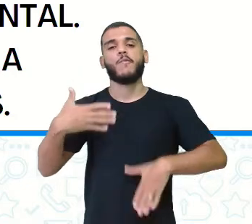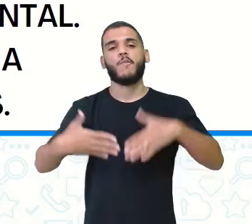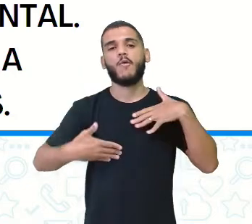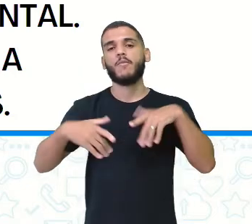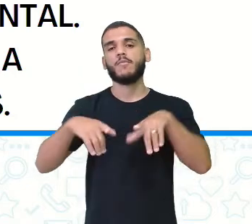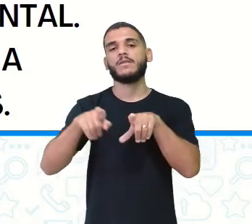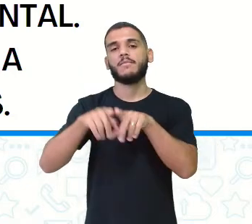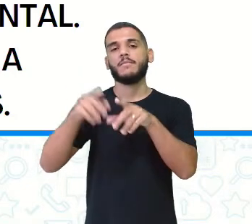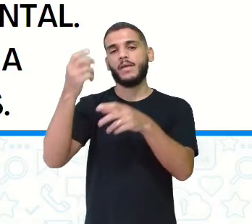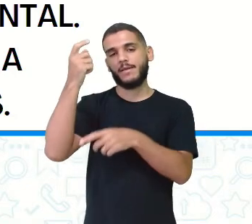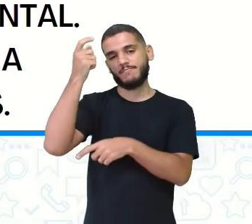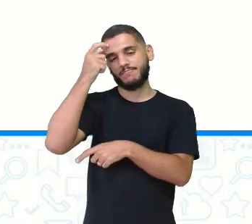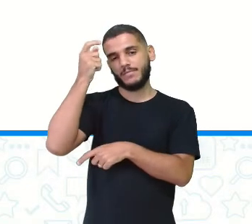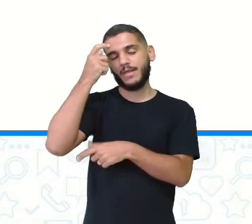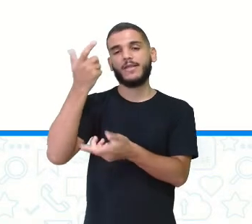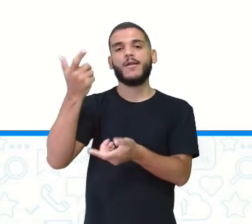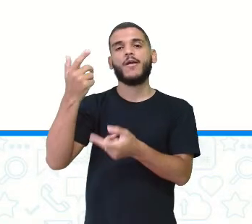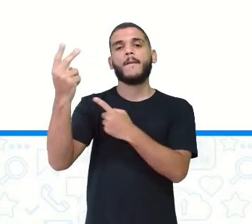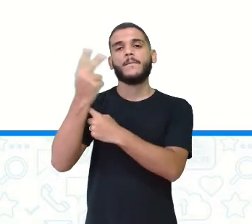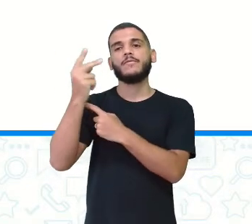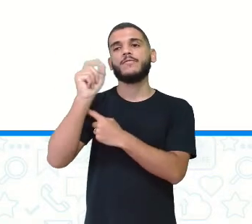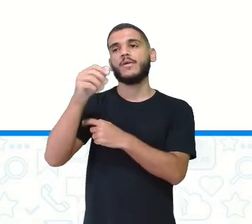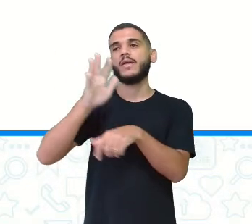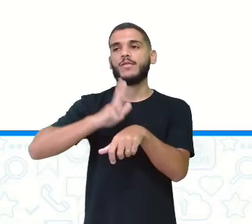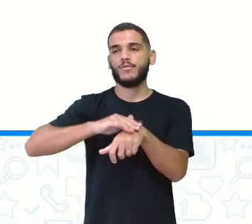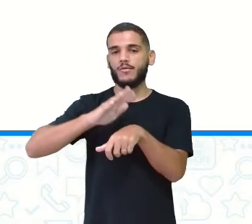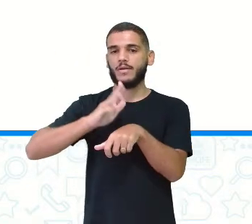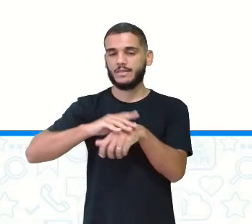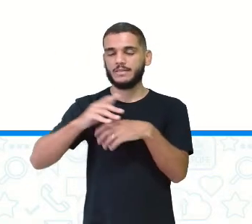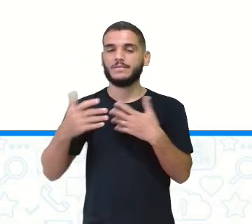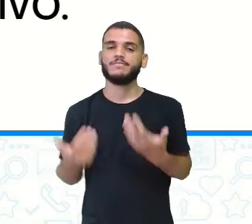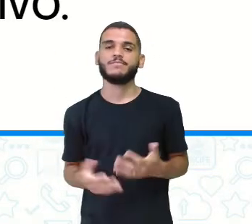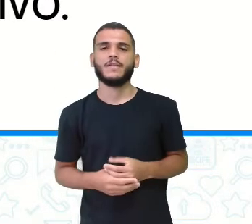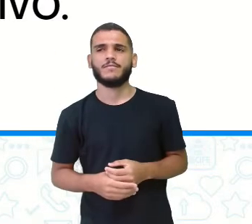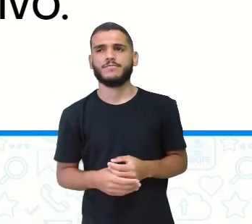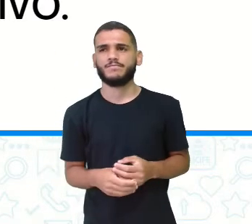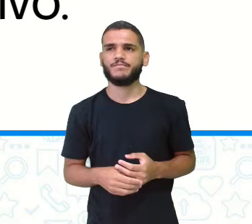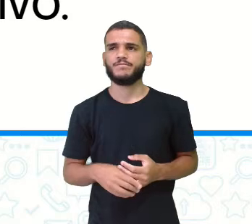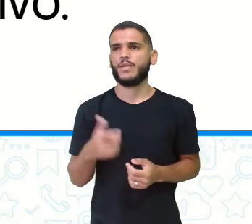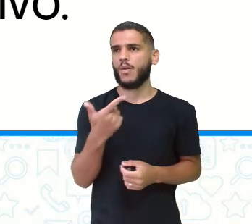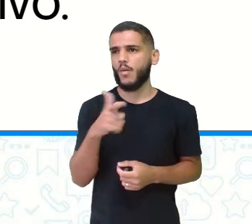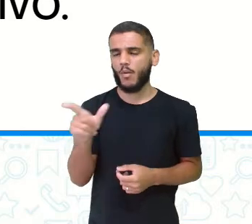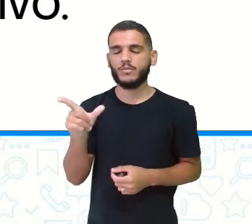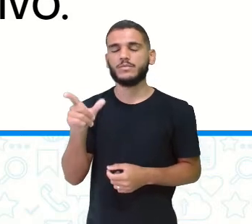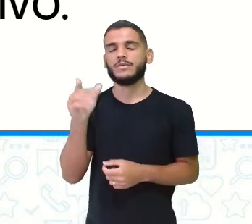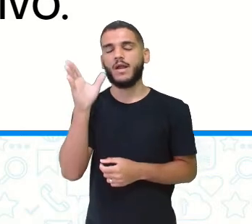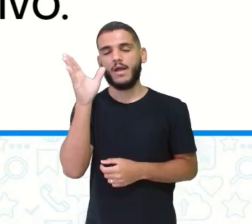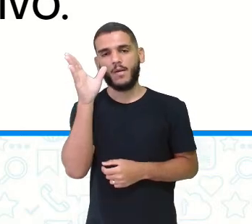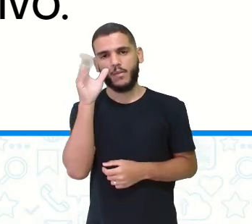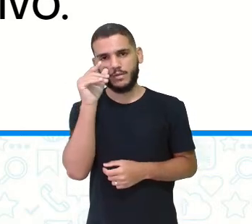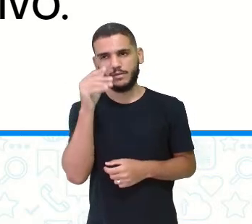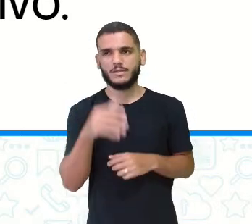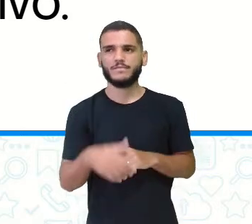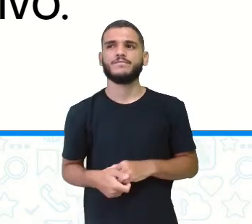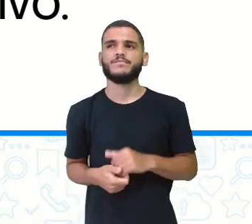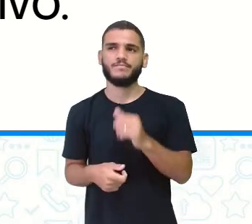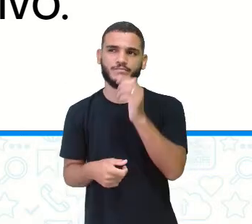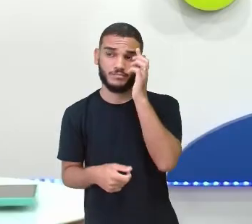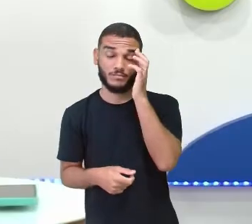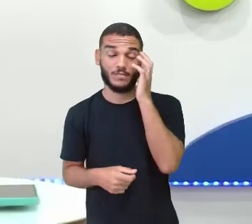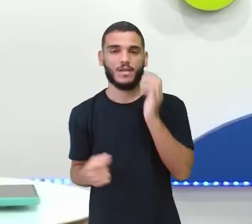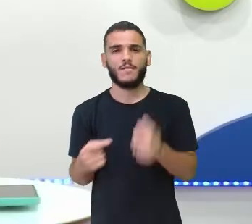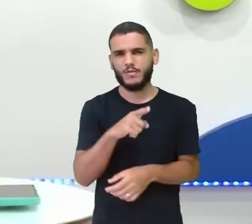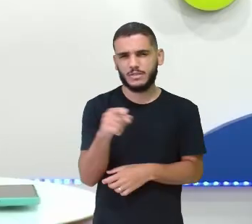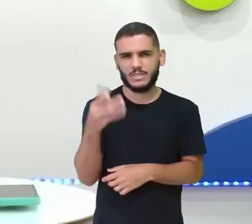ajuda também a prevenir doenças. Vamos ver aí uma outra curiosidade. Você sabia que o coração